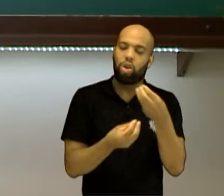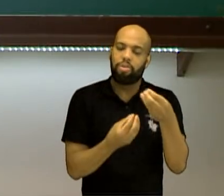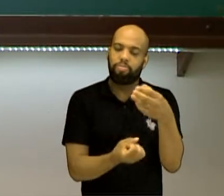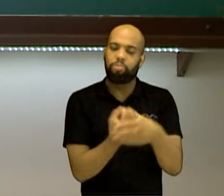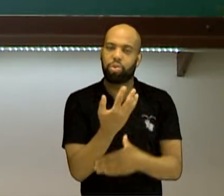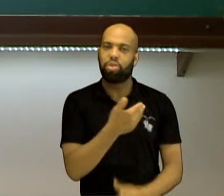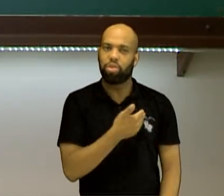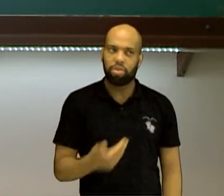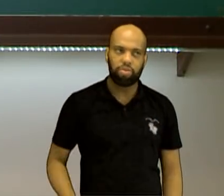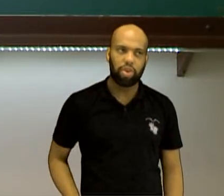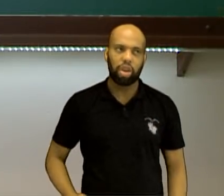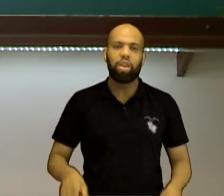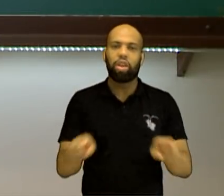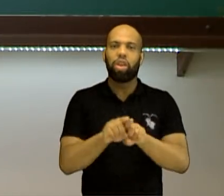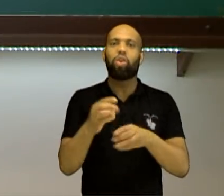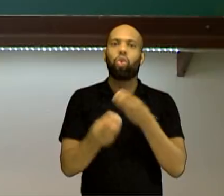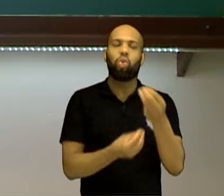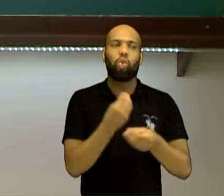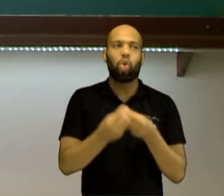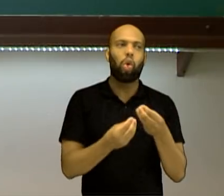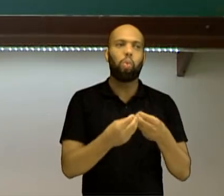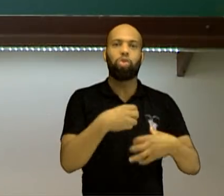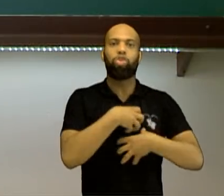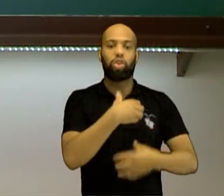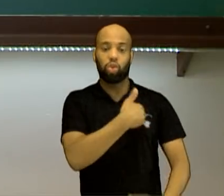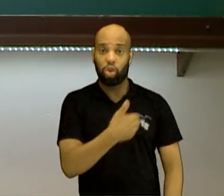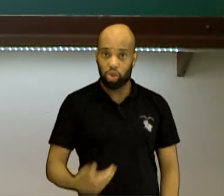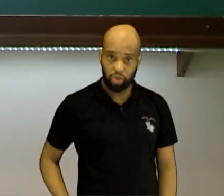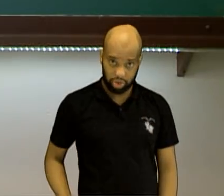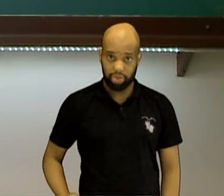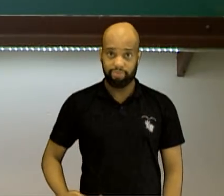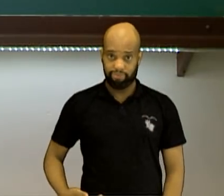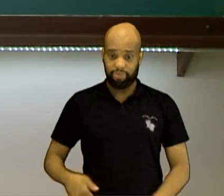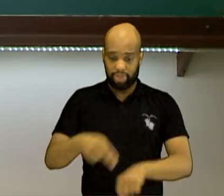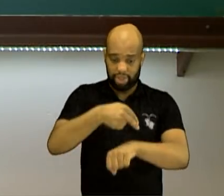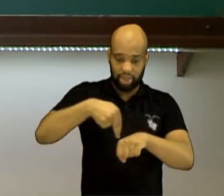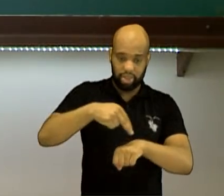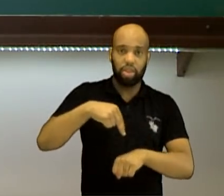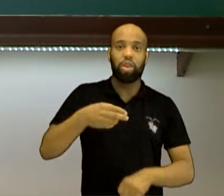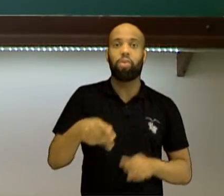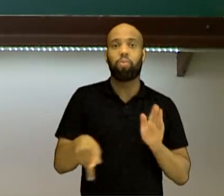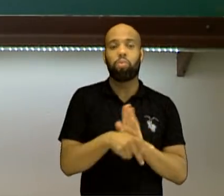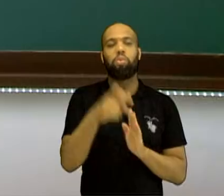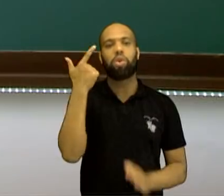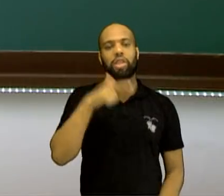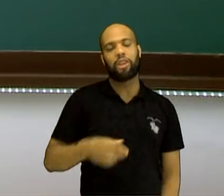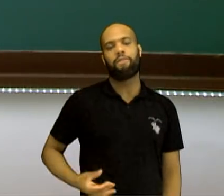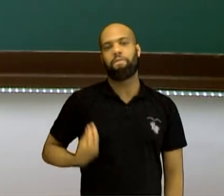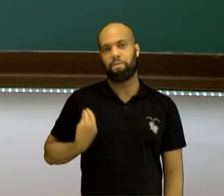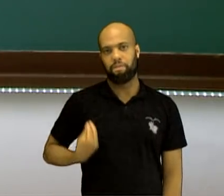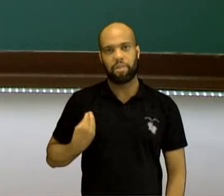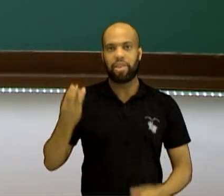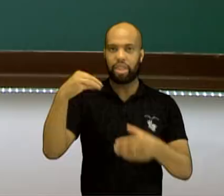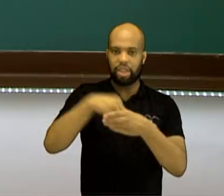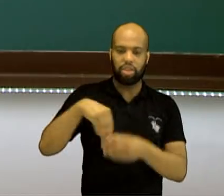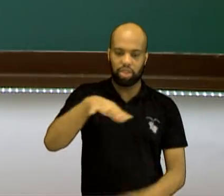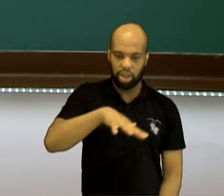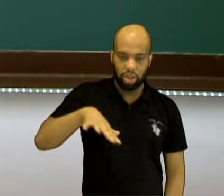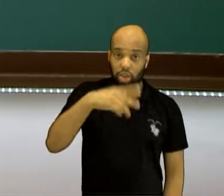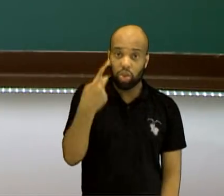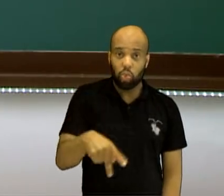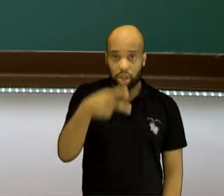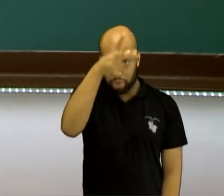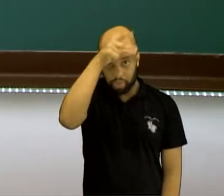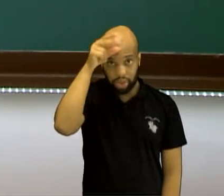constituição do nosso Estado-nação para o nosso bem-estar, para a nossa sobrevivência dentro do nosso território, seja no meu